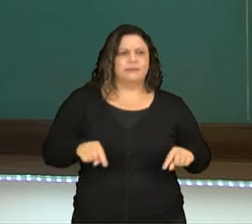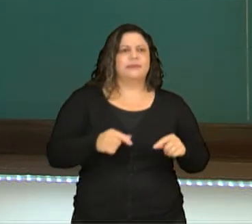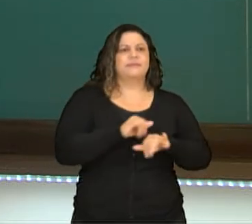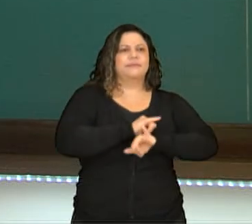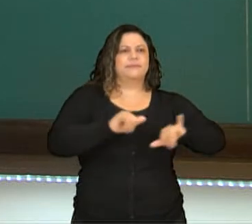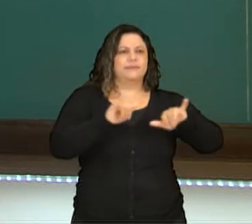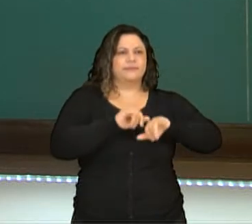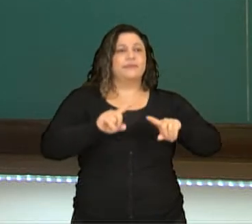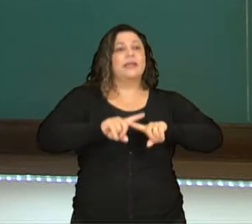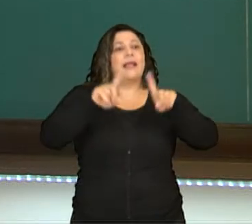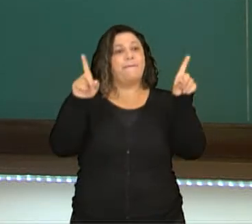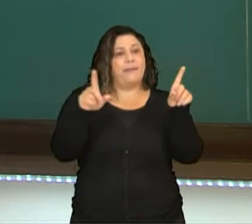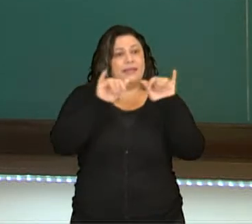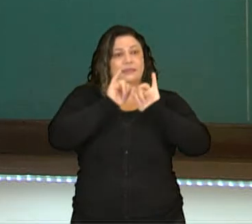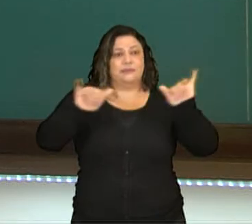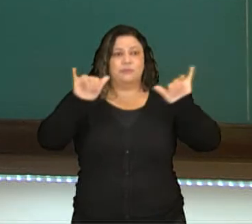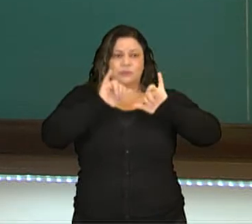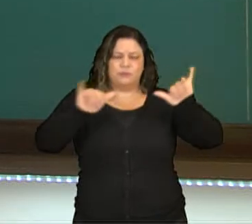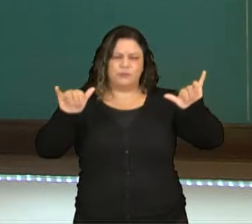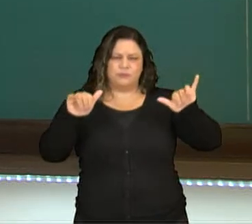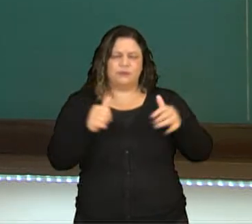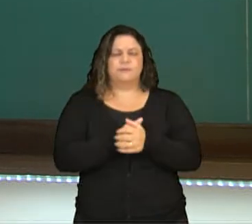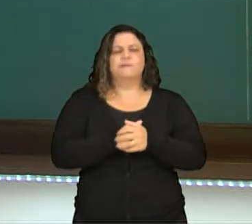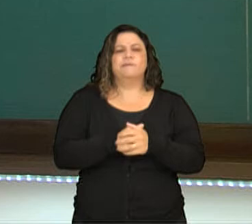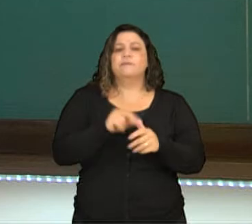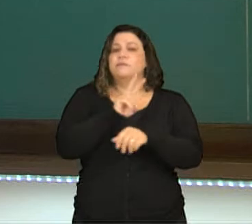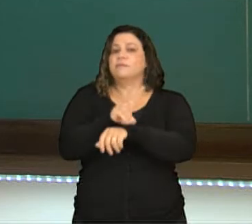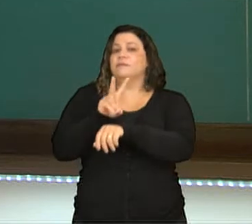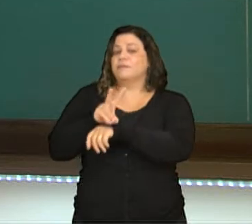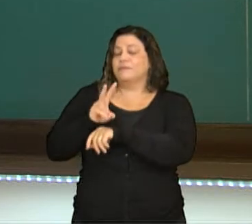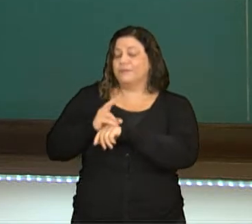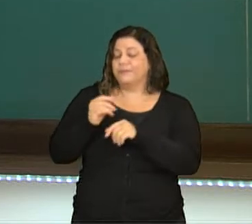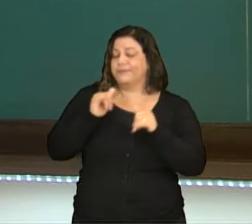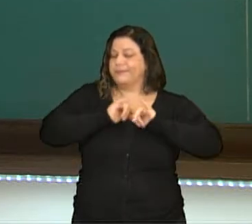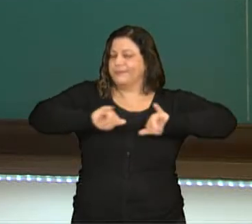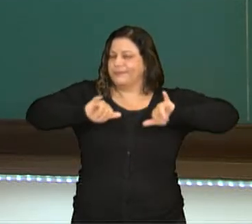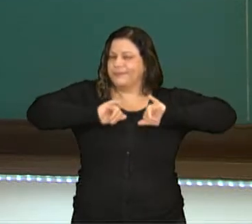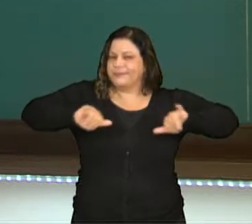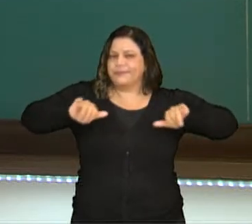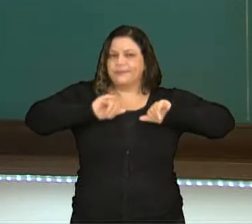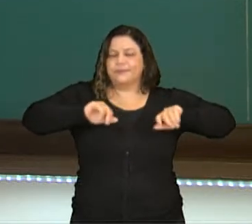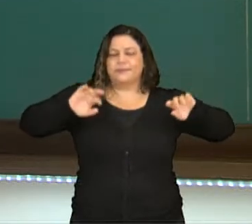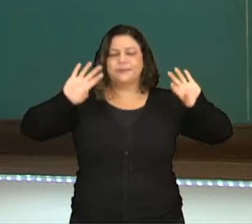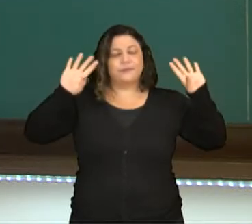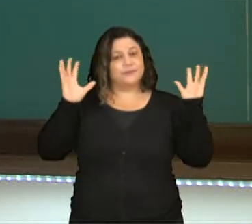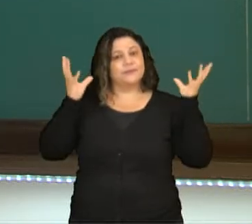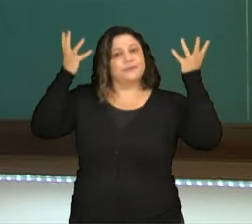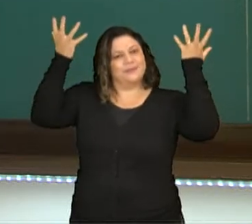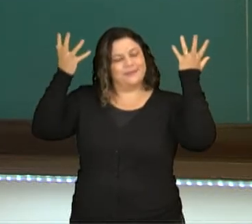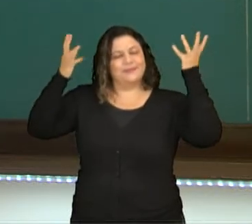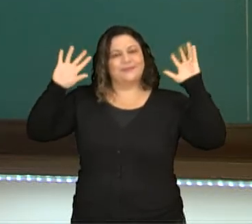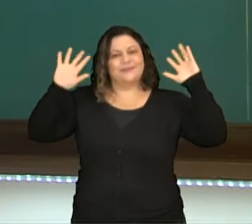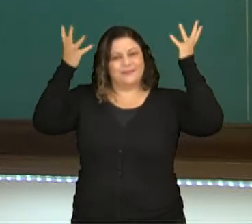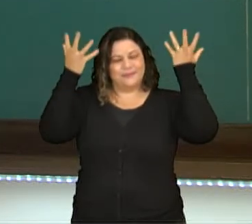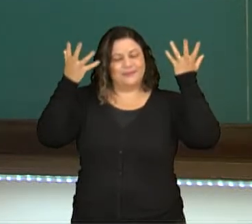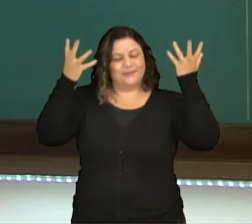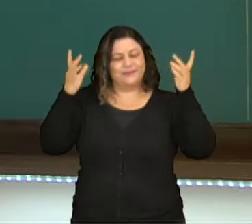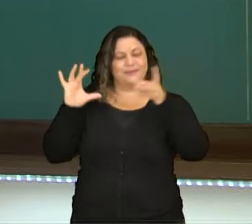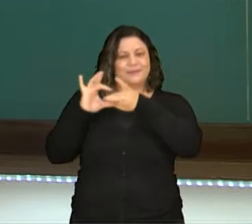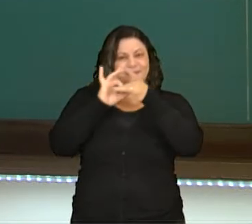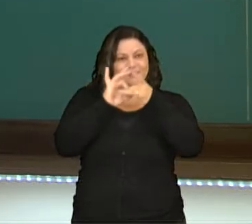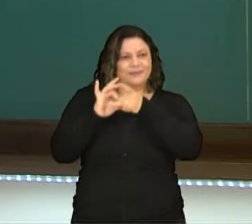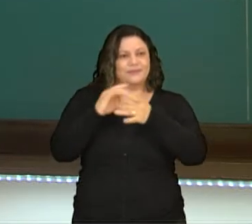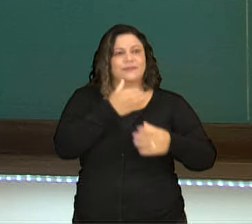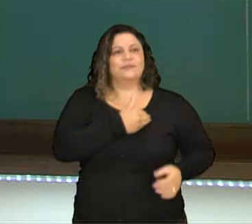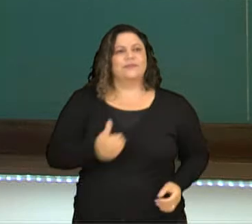também propaganda. Cuidava da publicidade, da propaganda e das festividades ligadas ao governo. Havia